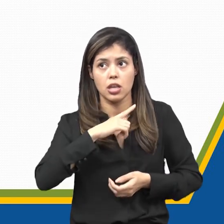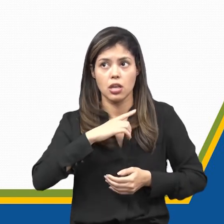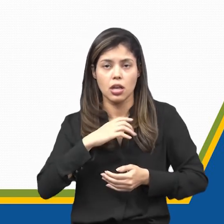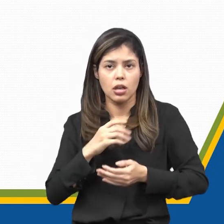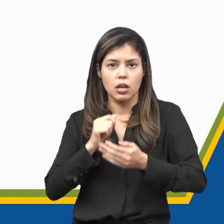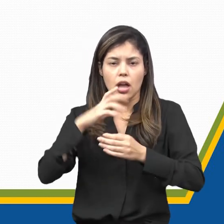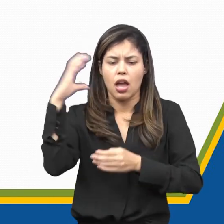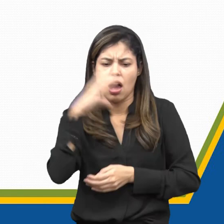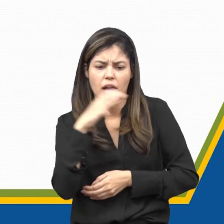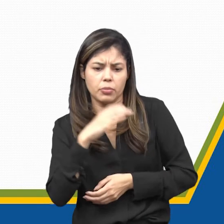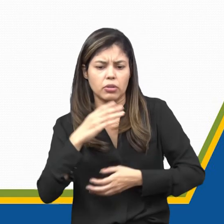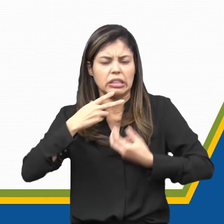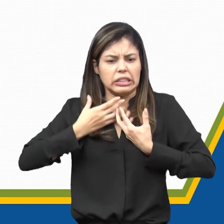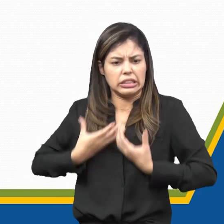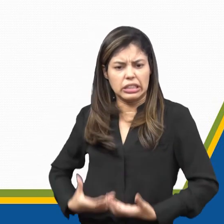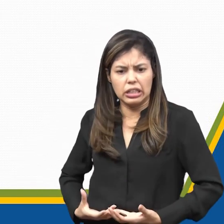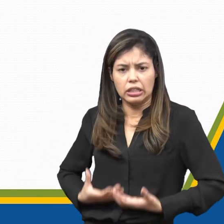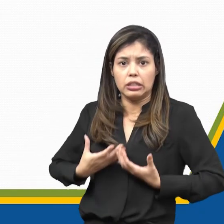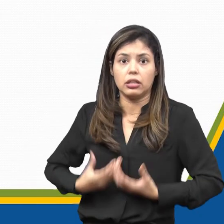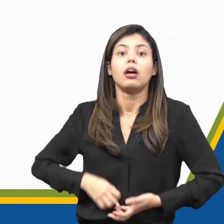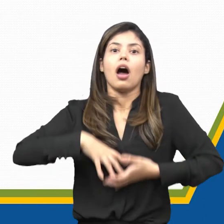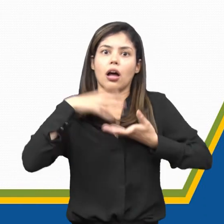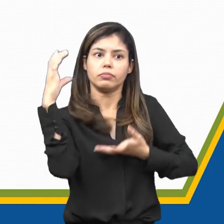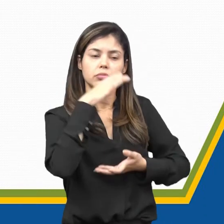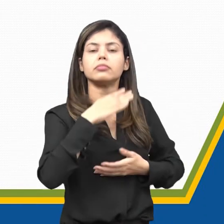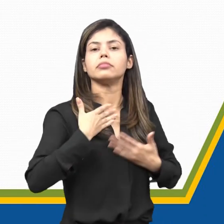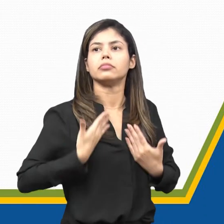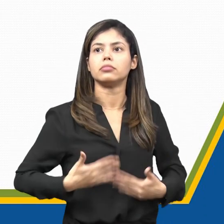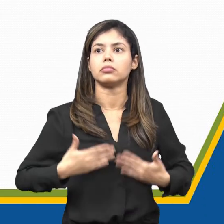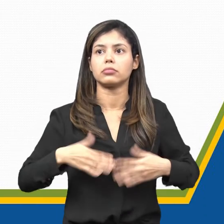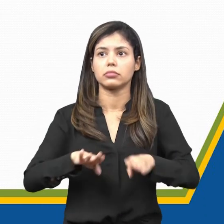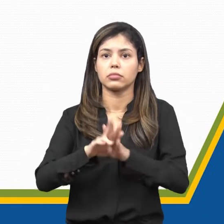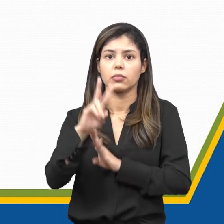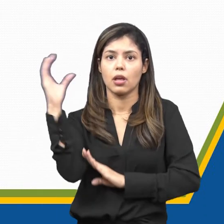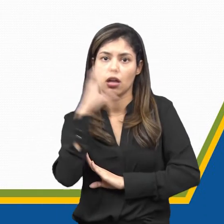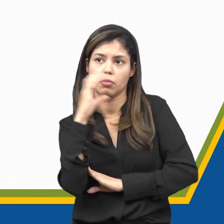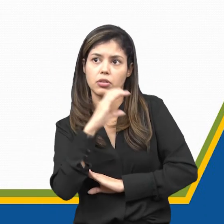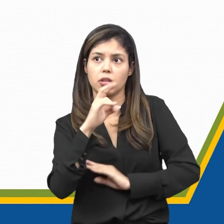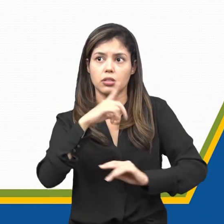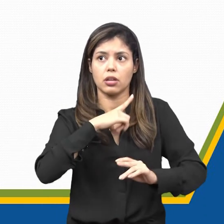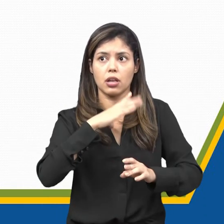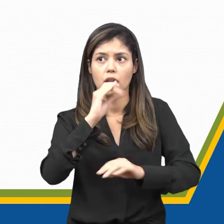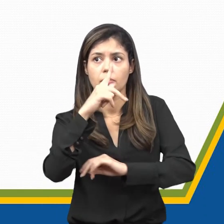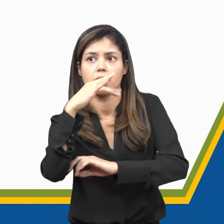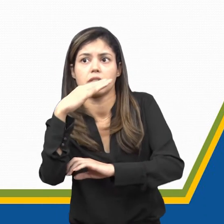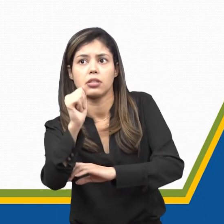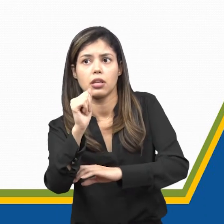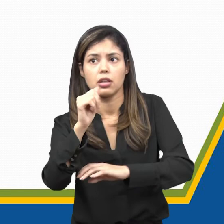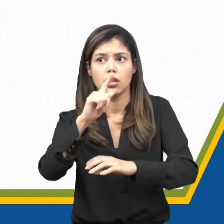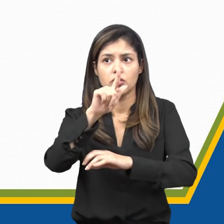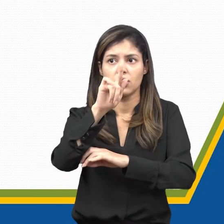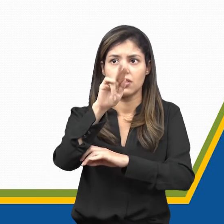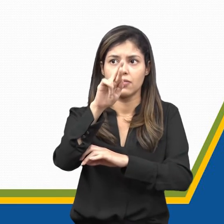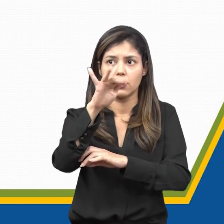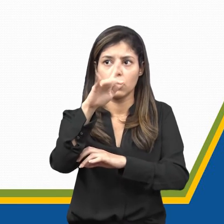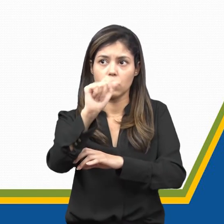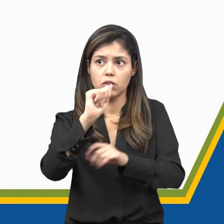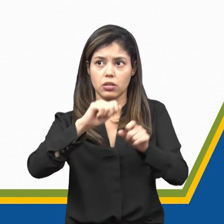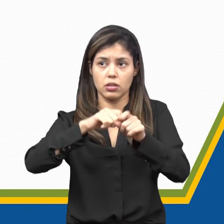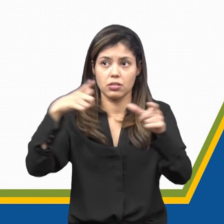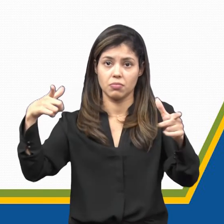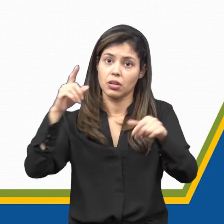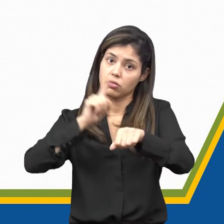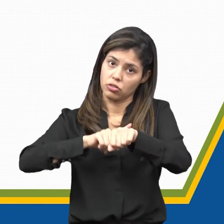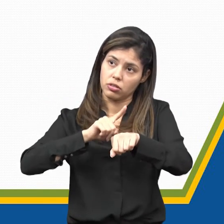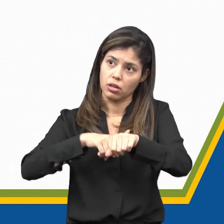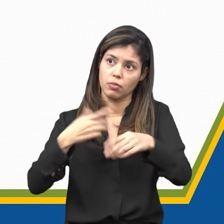Resistência é a capacidade de suportar e recuperar-se da fadiga. Velocidade é a capacidade de realizar as ações vigorosas em